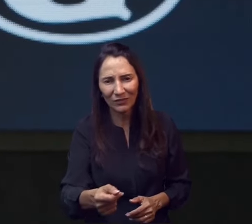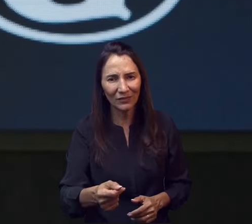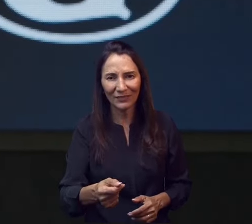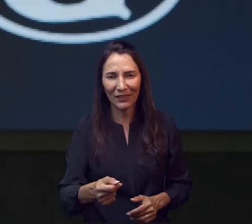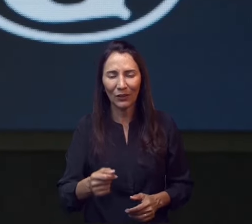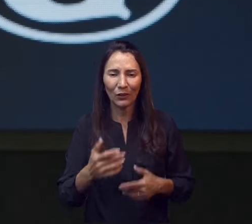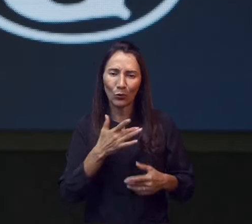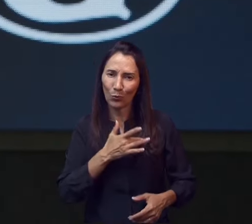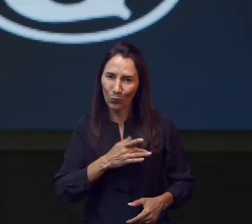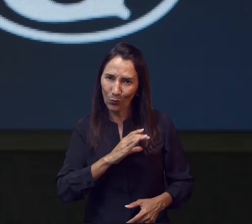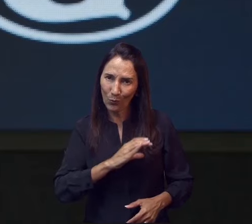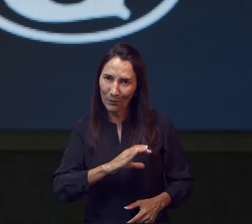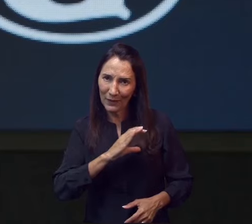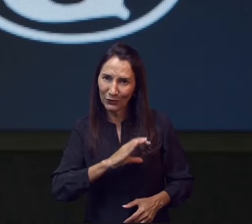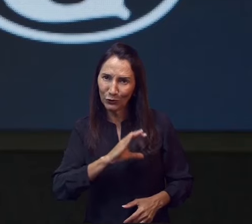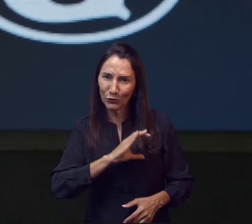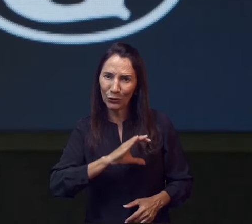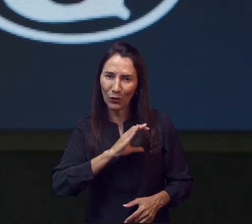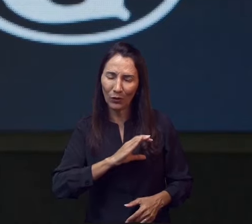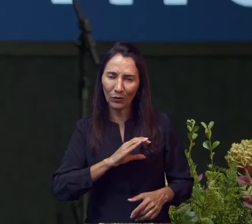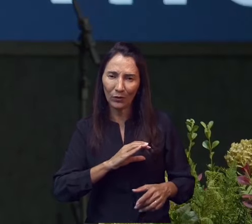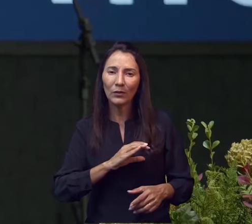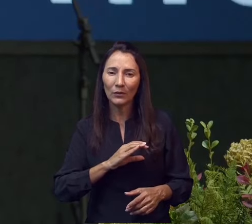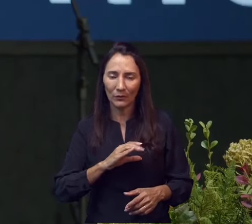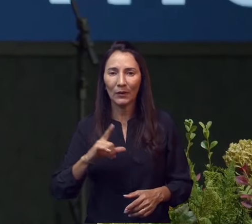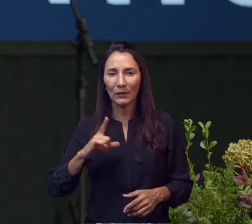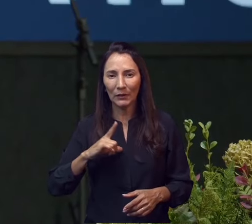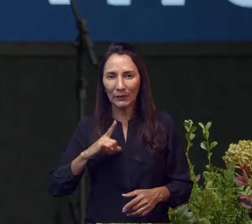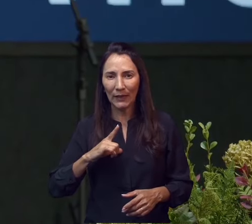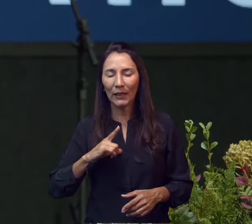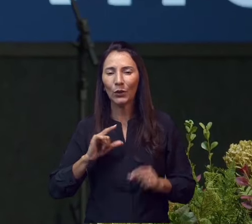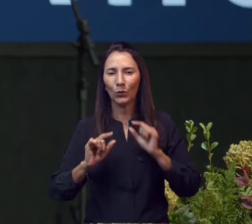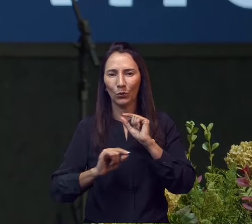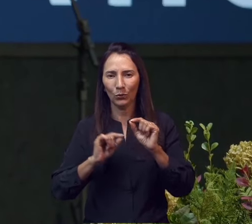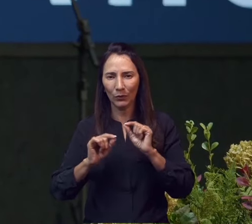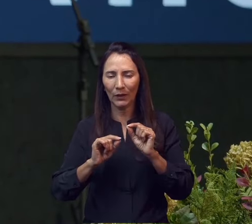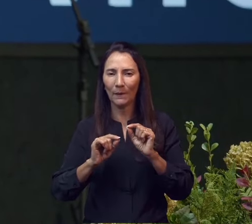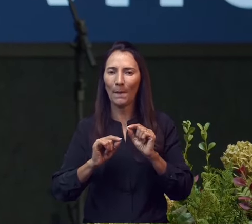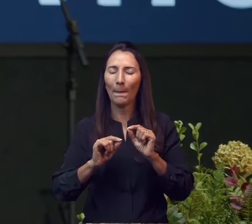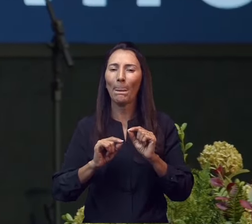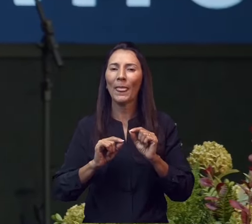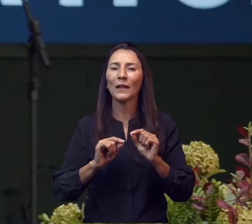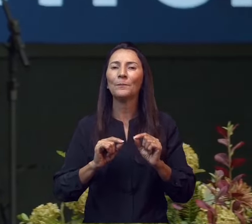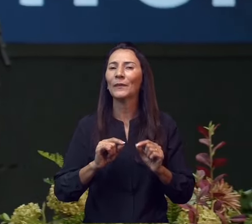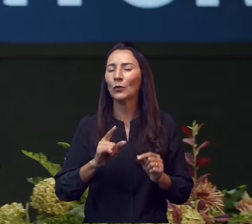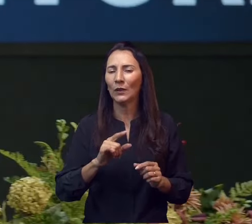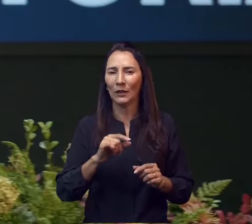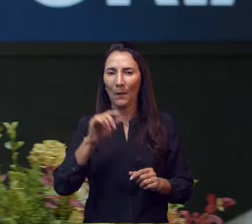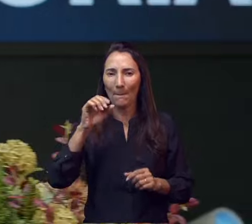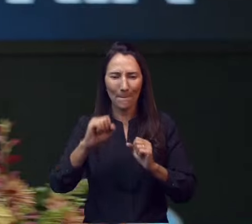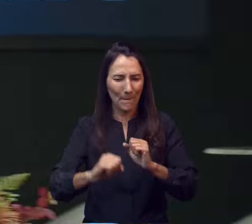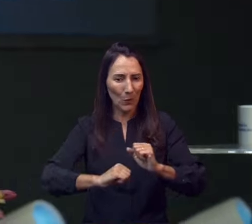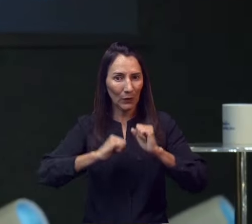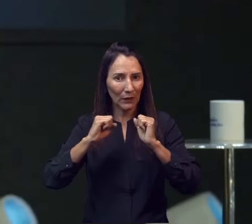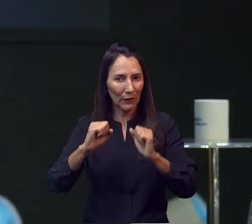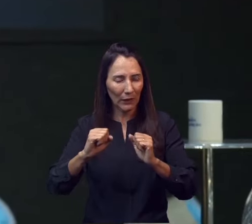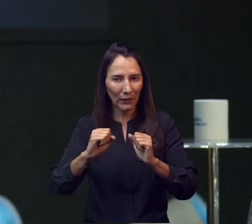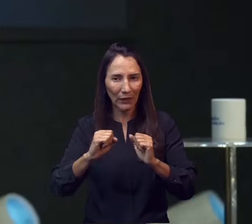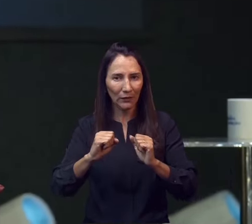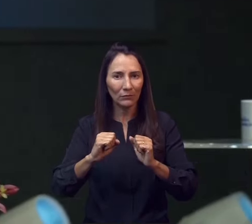de Deus que ele comunicou ao homem agora Existem os atributos incomunicáveis da divindade onipotência onisciência